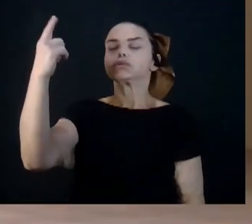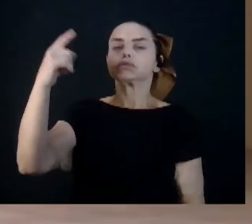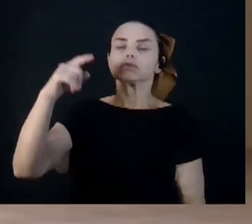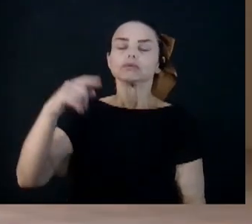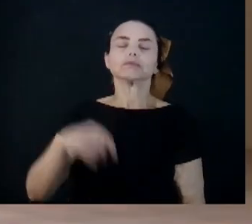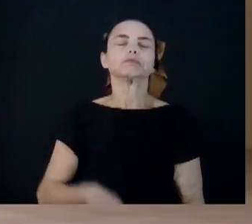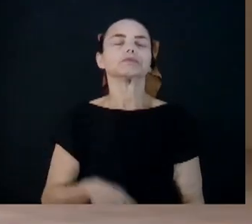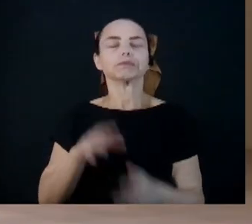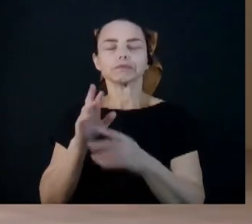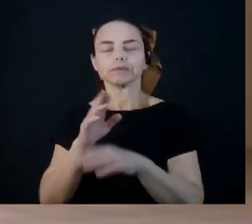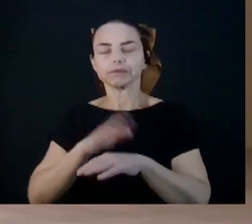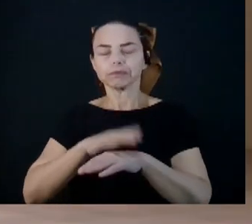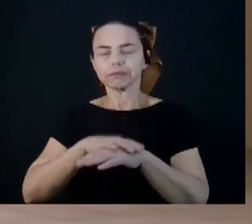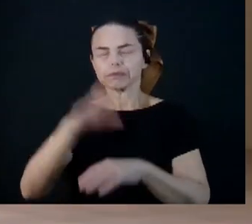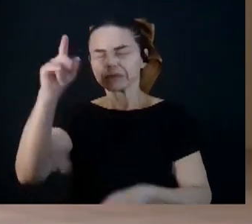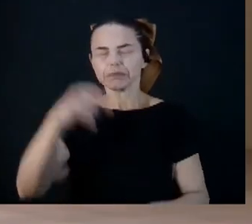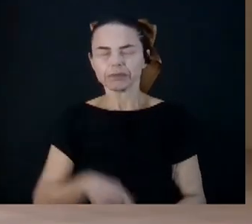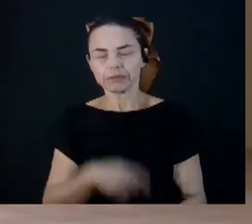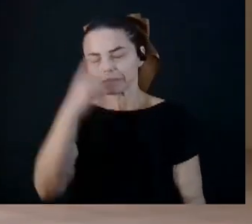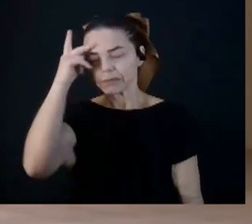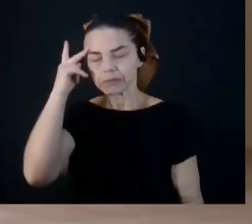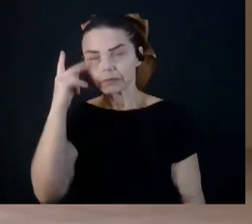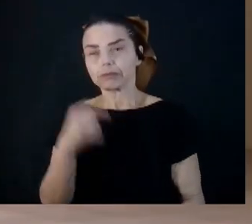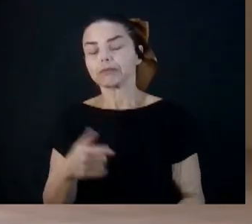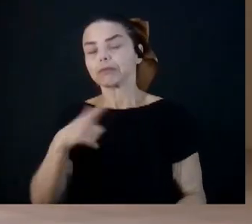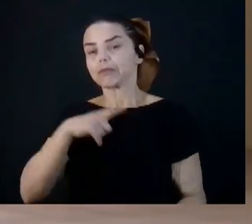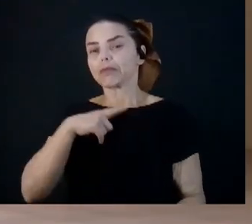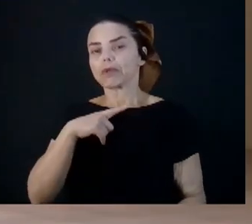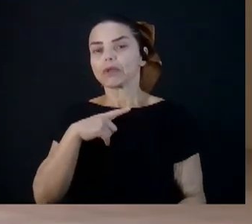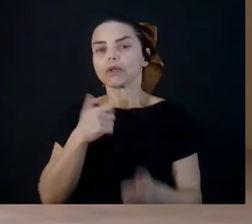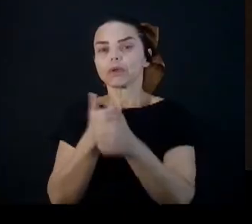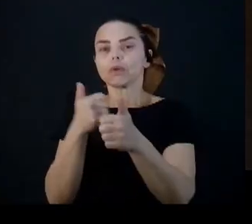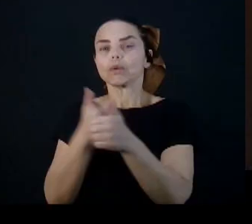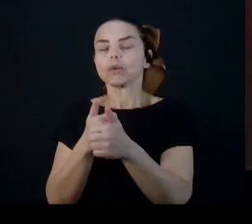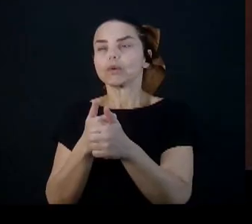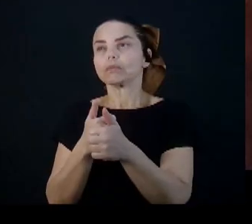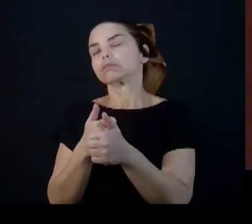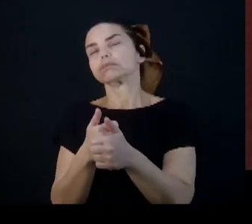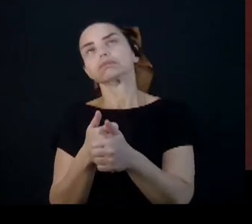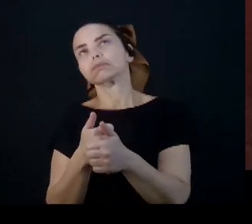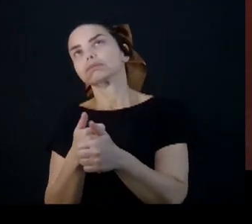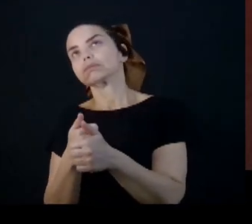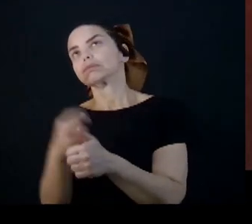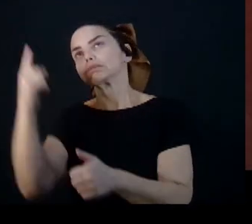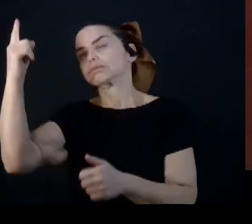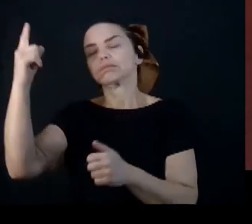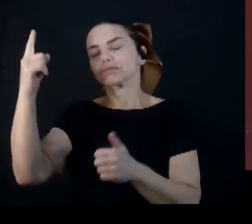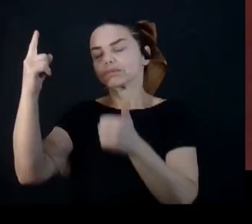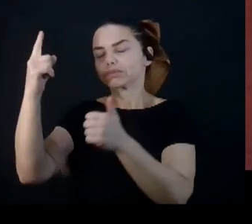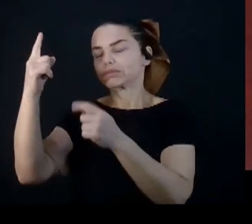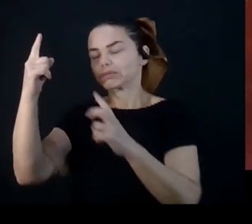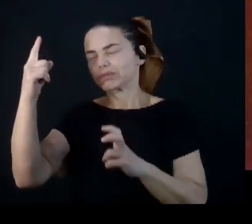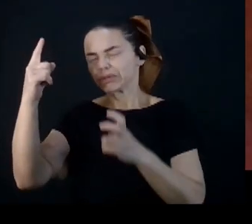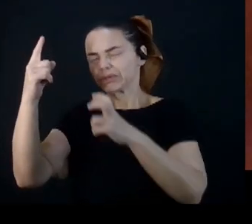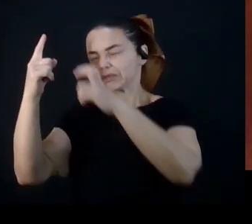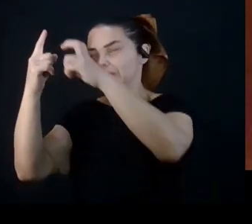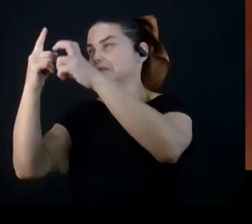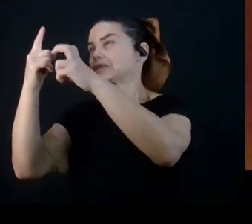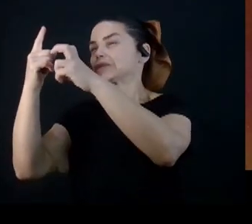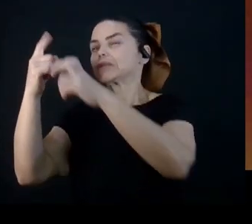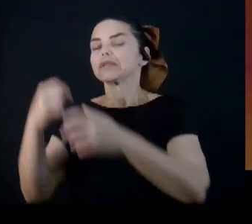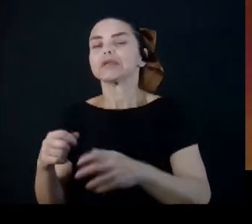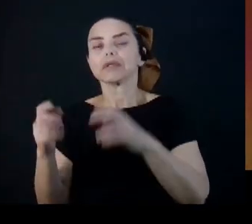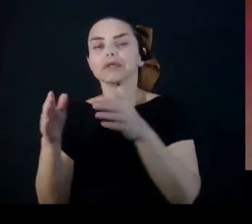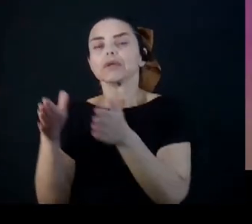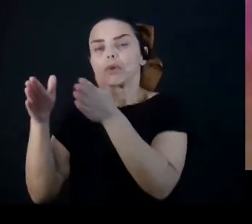assim onde as pessoas iriam ser sepultadas mais perto de Deus, vamos dizer assim. O cemitério só passou de fato a existir